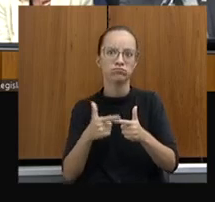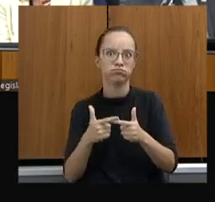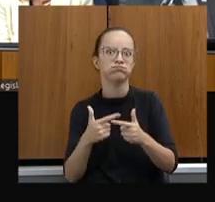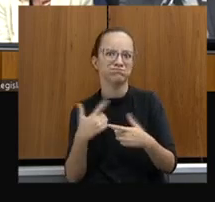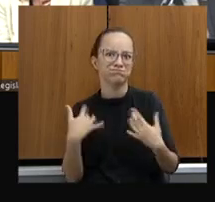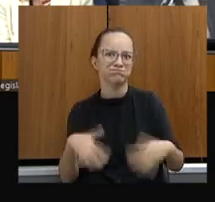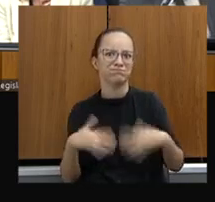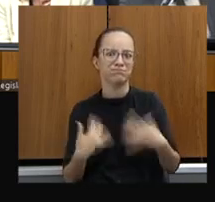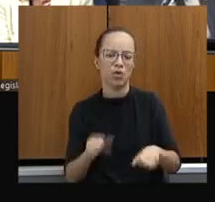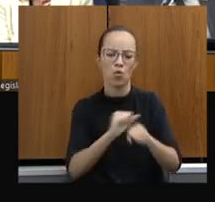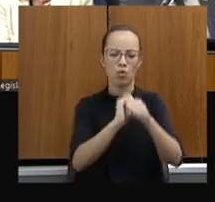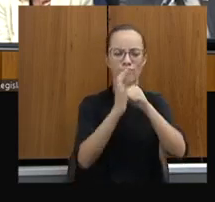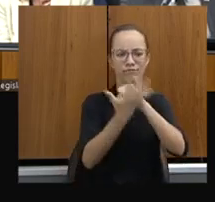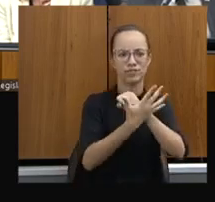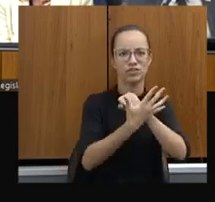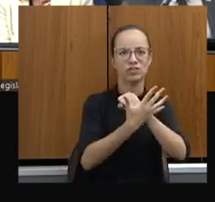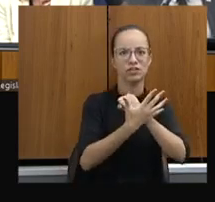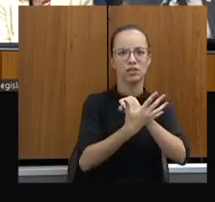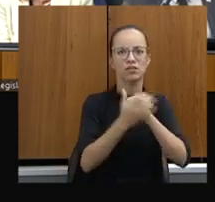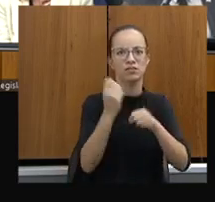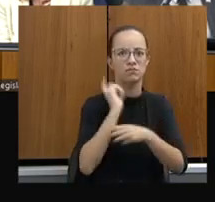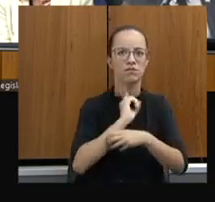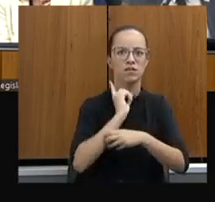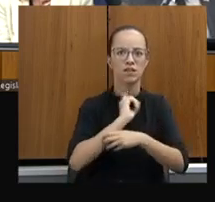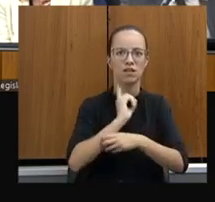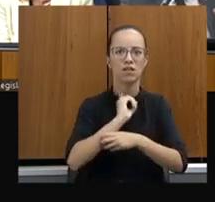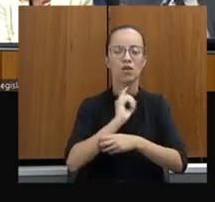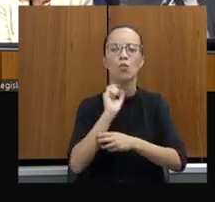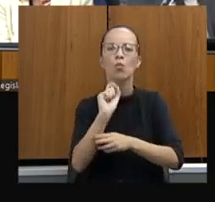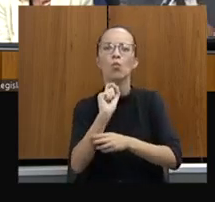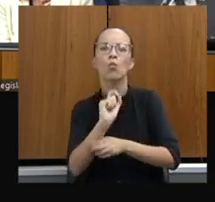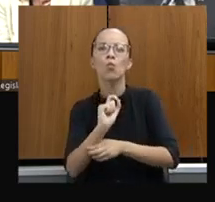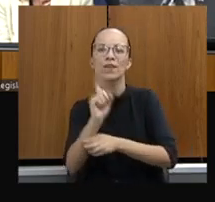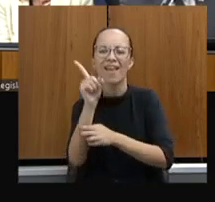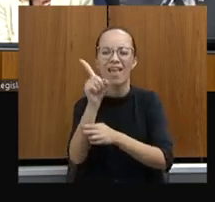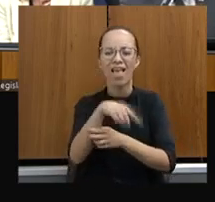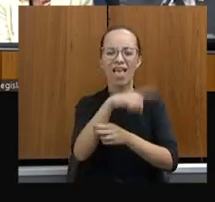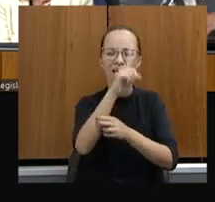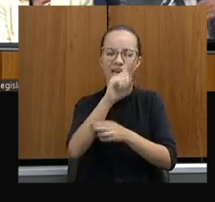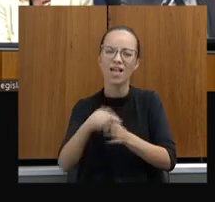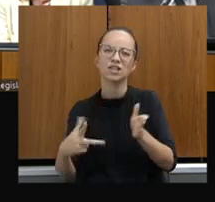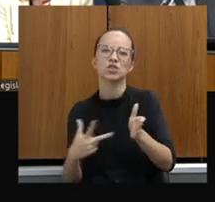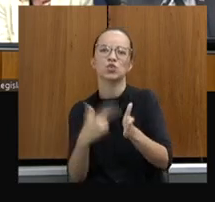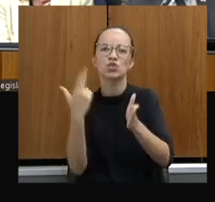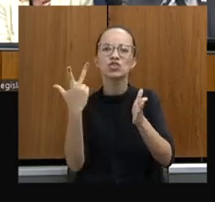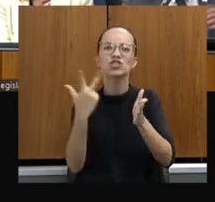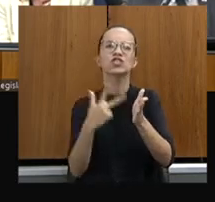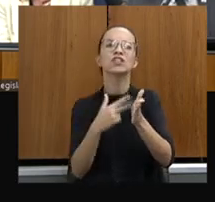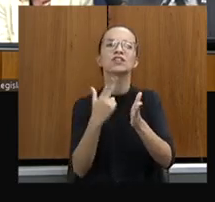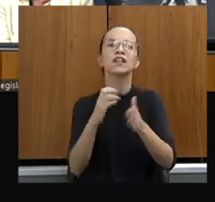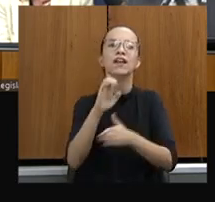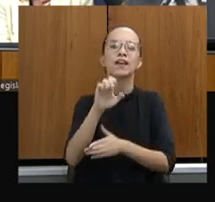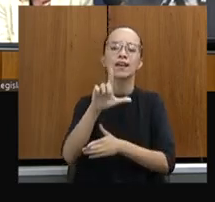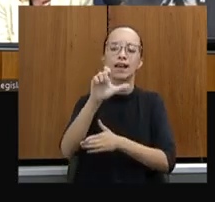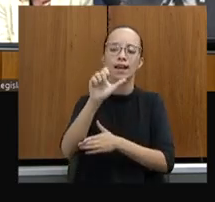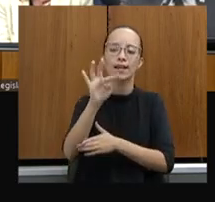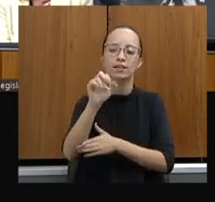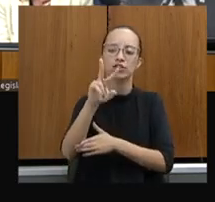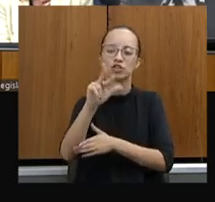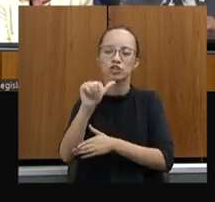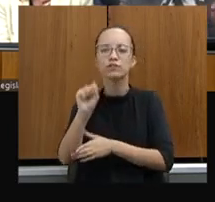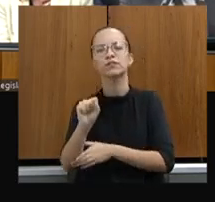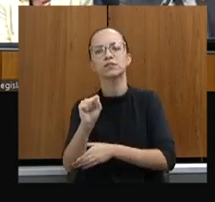da covid-19 no estado de Minas Gerais que foi a suspensão de cirurgias eletivas em detrimento da atenção